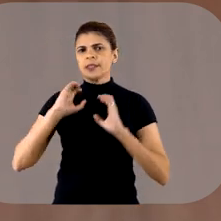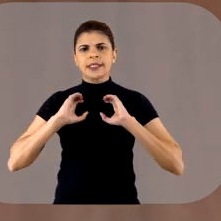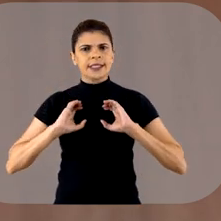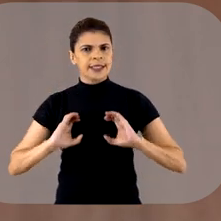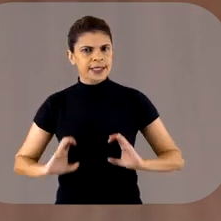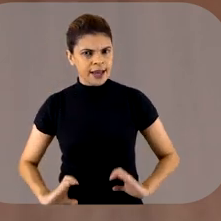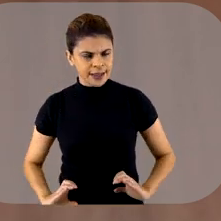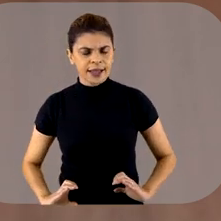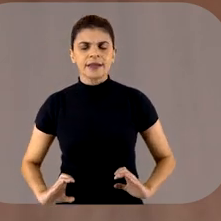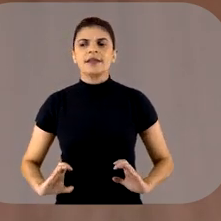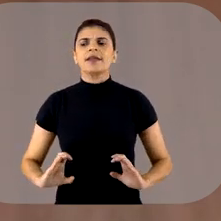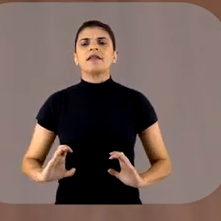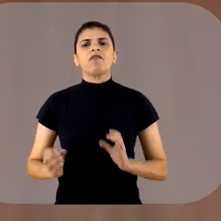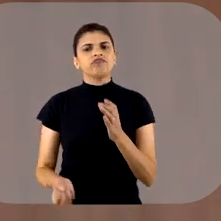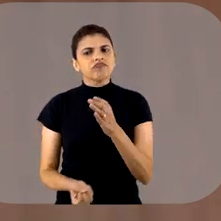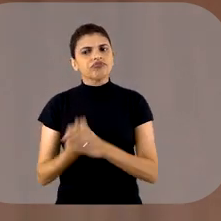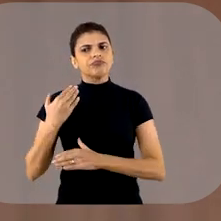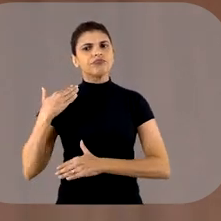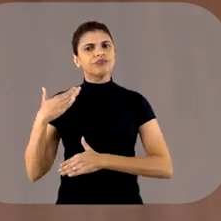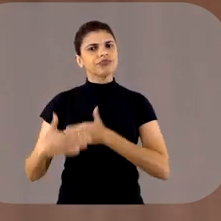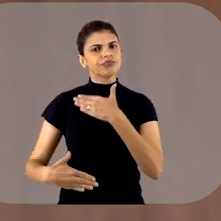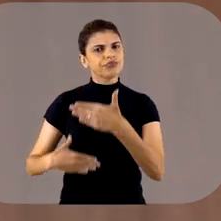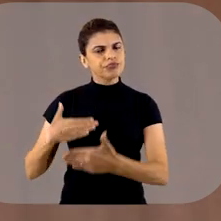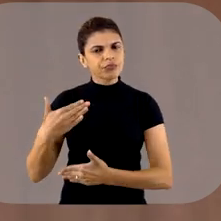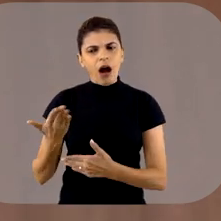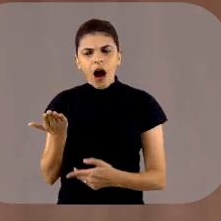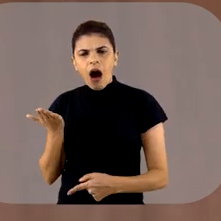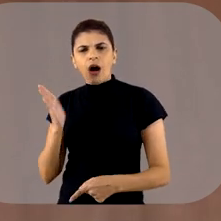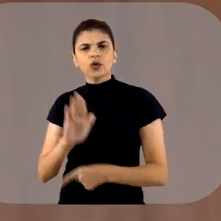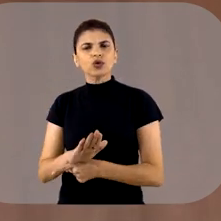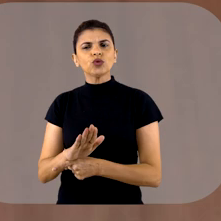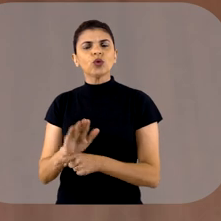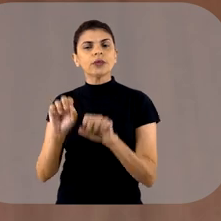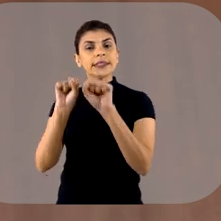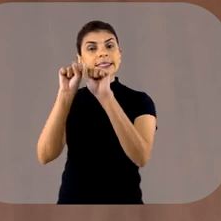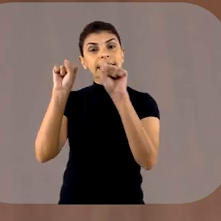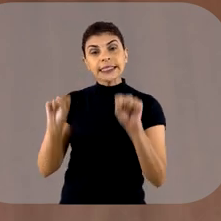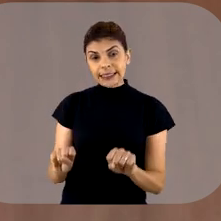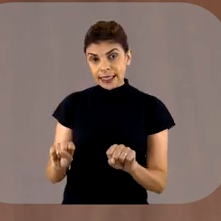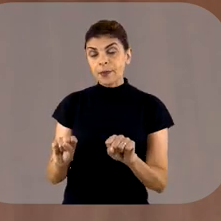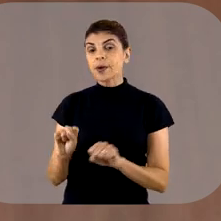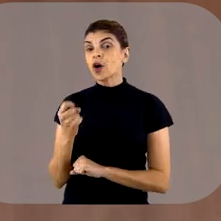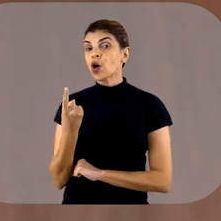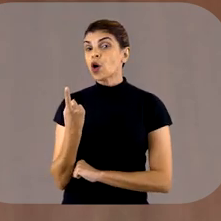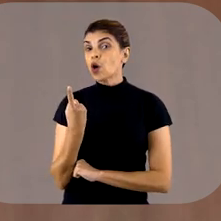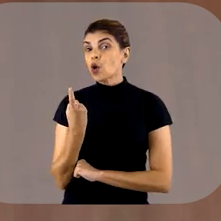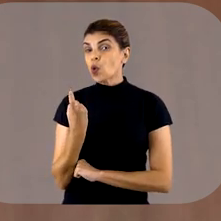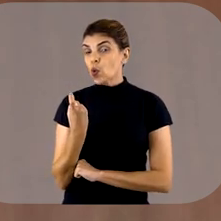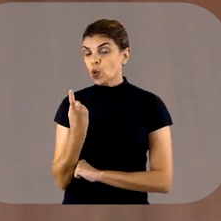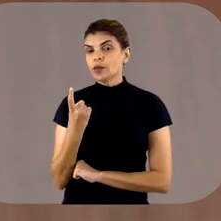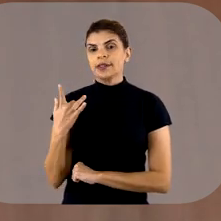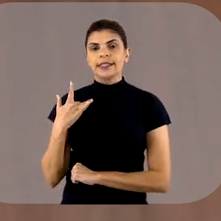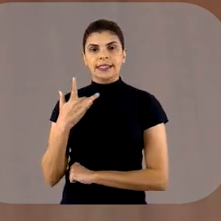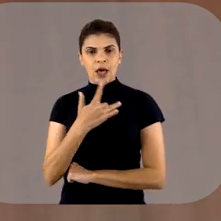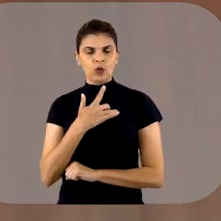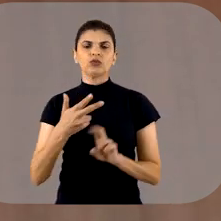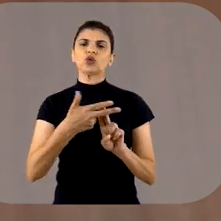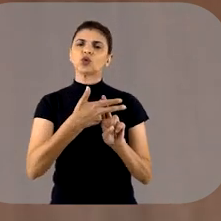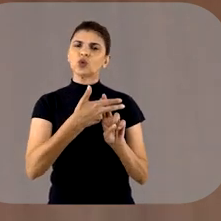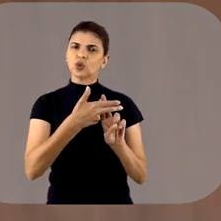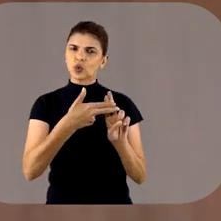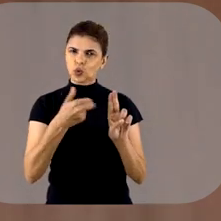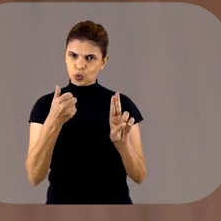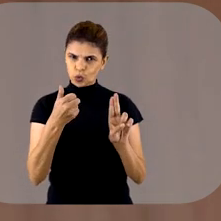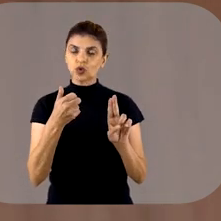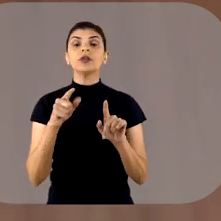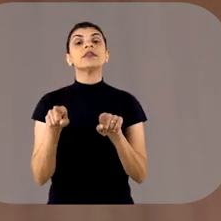Cidadania eh que constituiu o ajudou a constituir o Sistema Único de Saúde então uma outra concepção de público